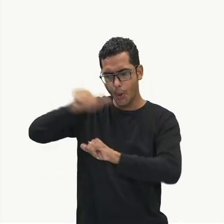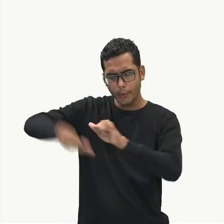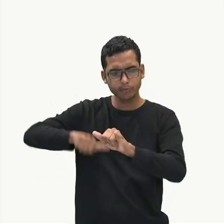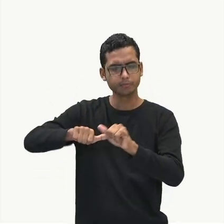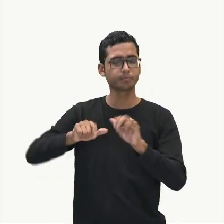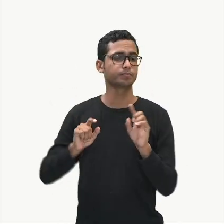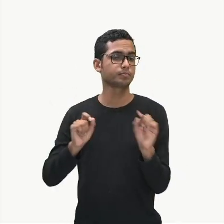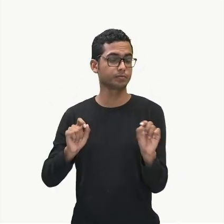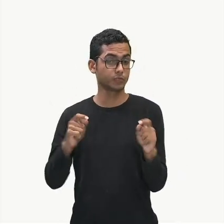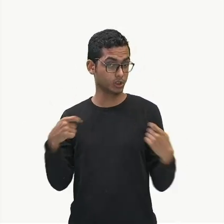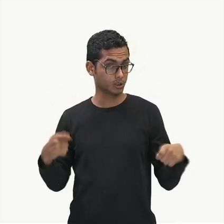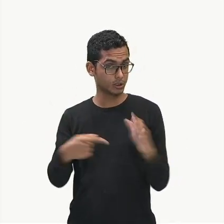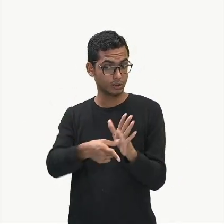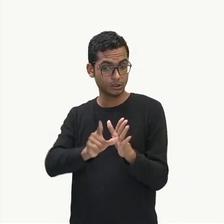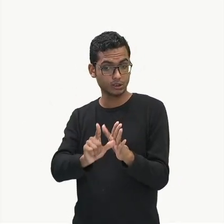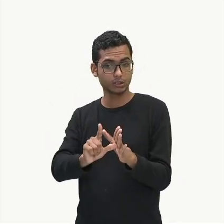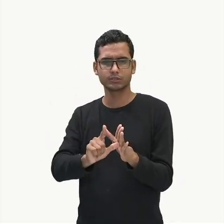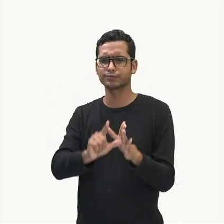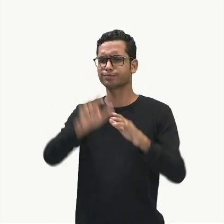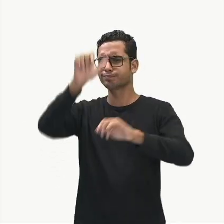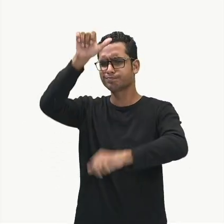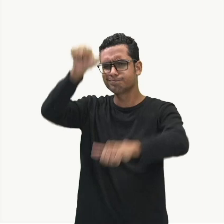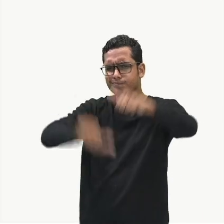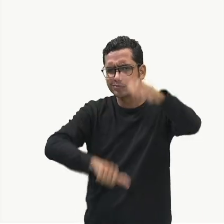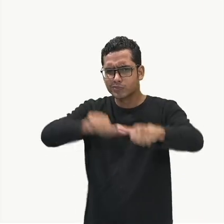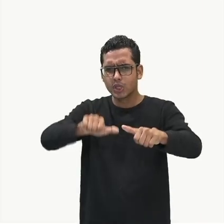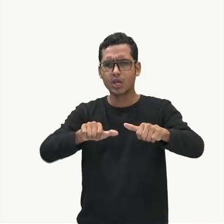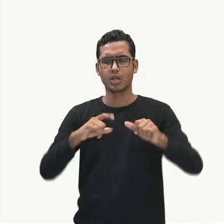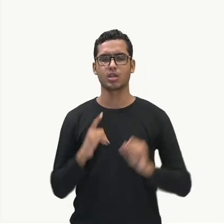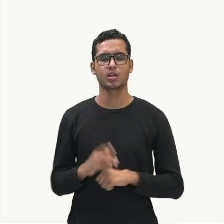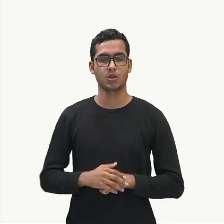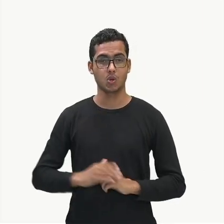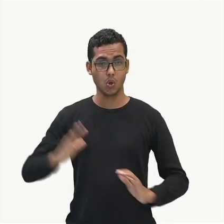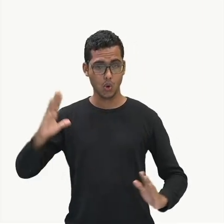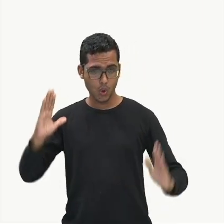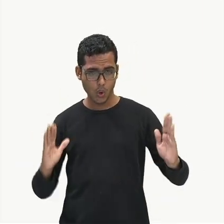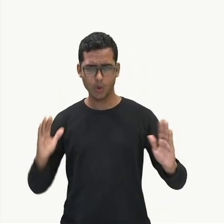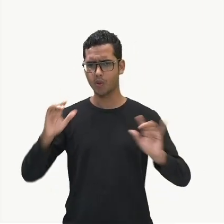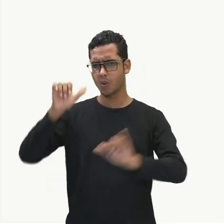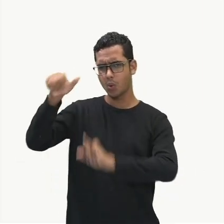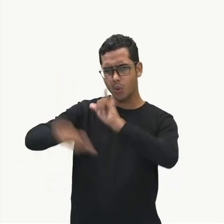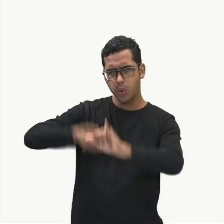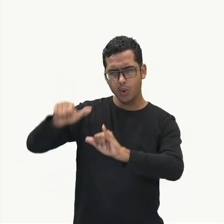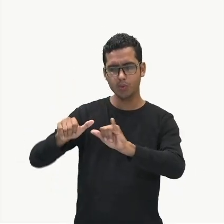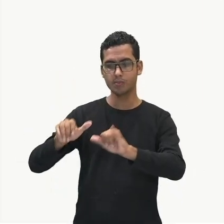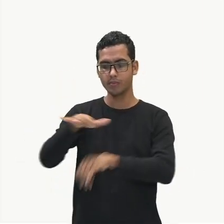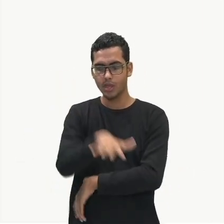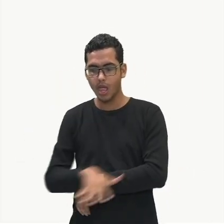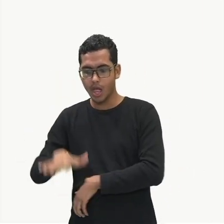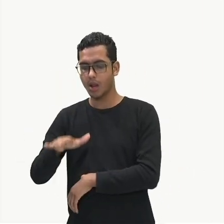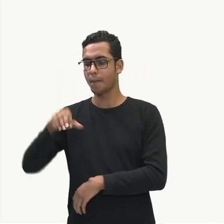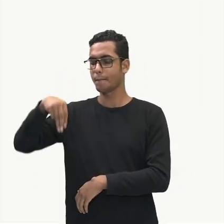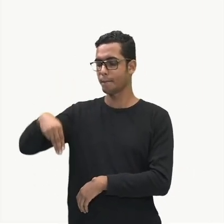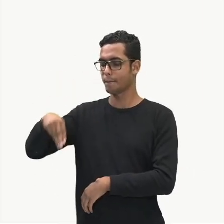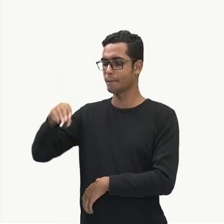primeiro precisa examinar o que acontece durante uma reação no nível molecular. Então, de acordo